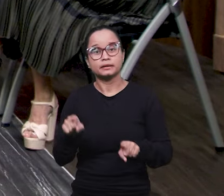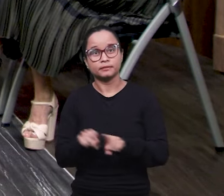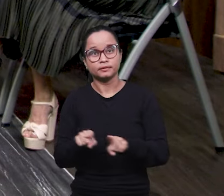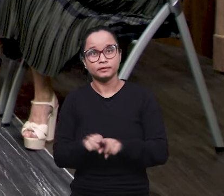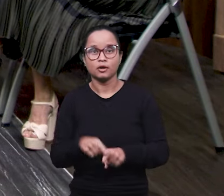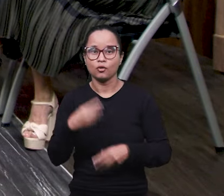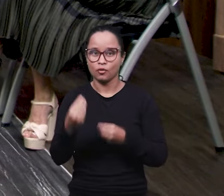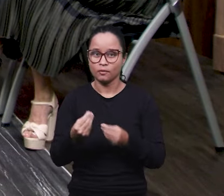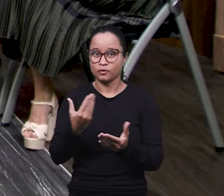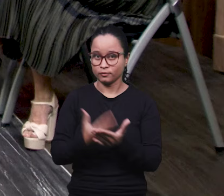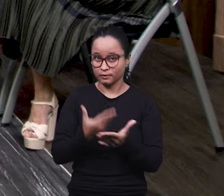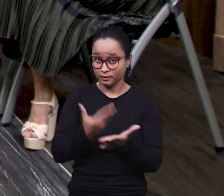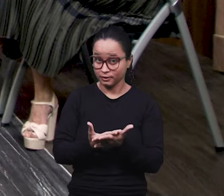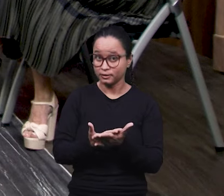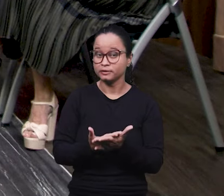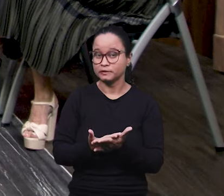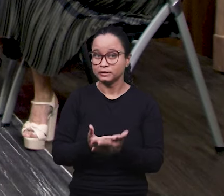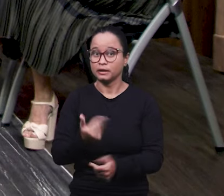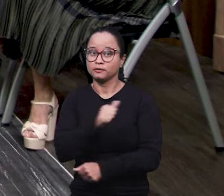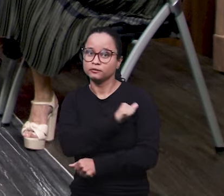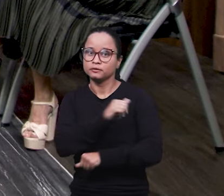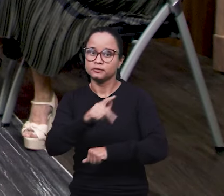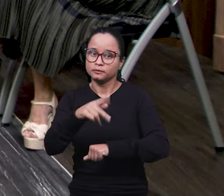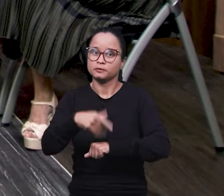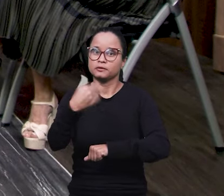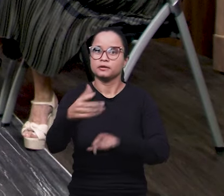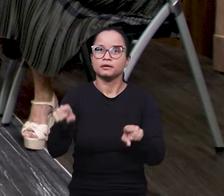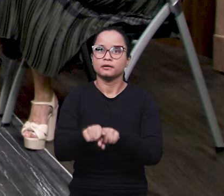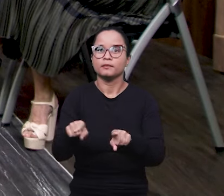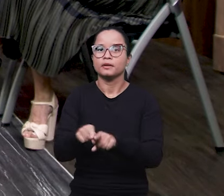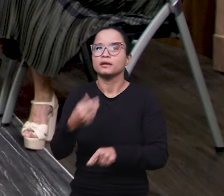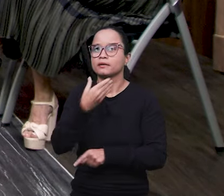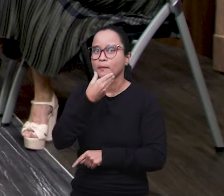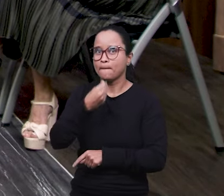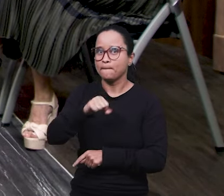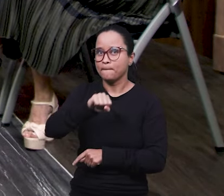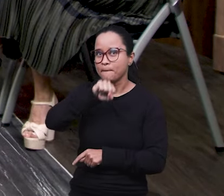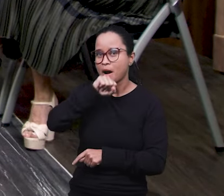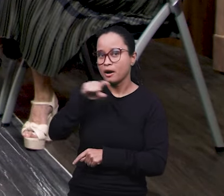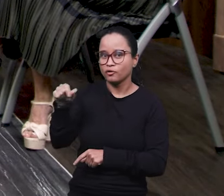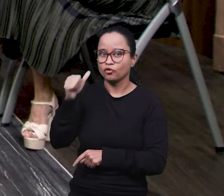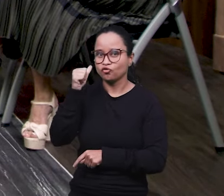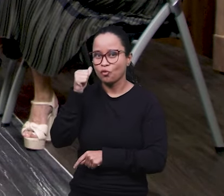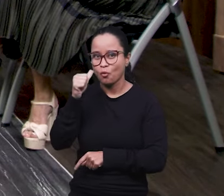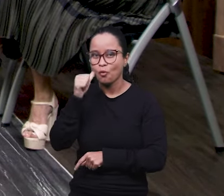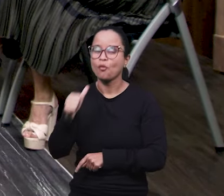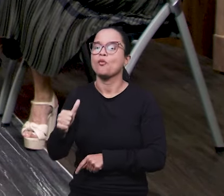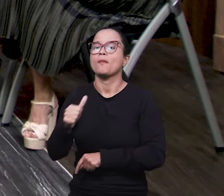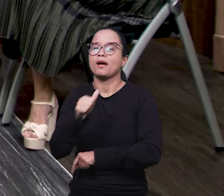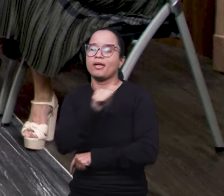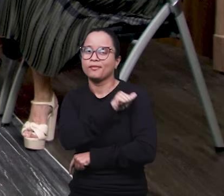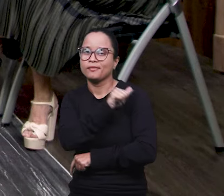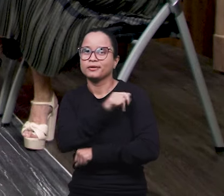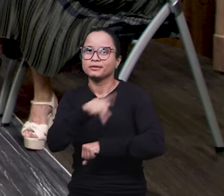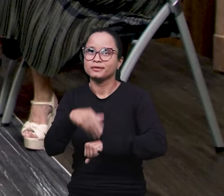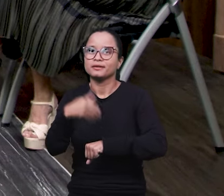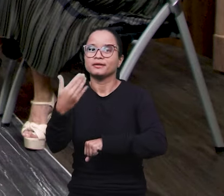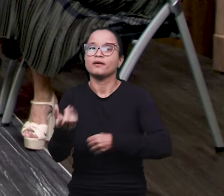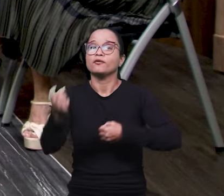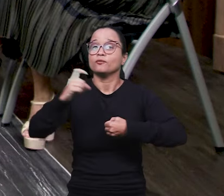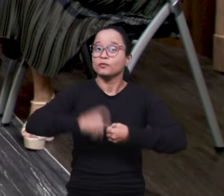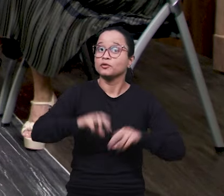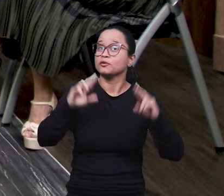quanto intercambista como como também pai de uma intercambista vamos lá compartilhar um pouco da sua experiência você voltou diferente do